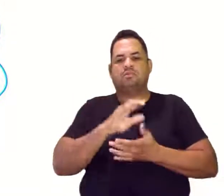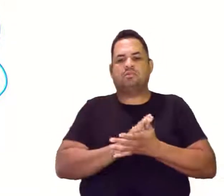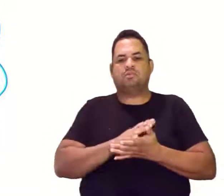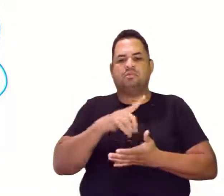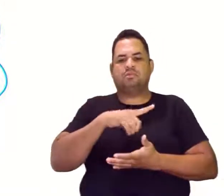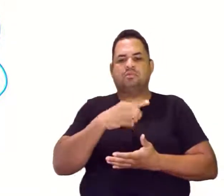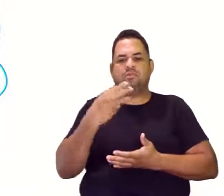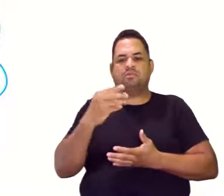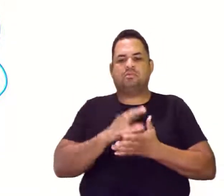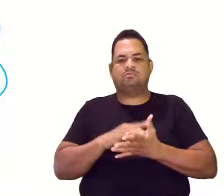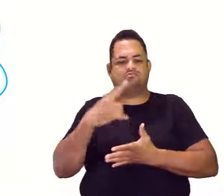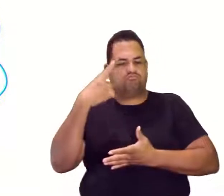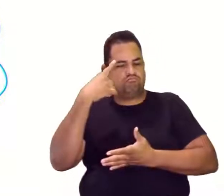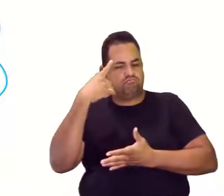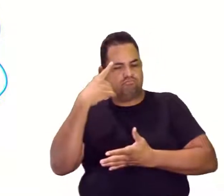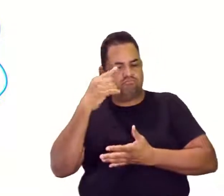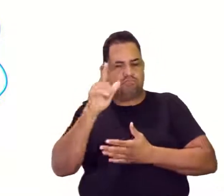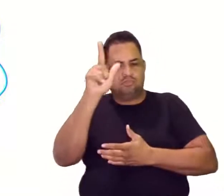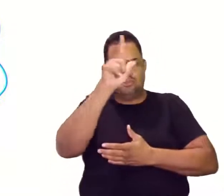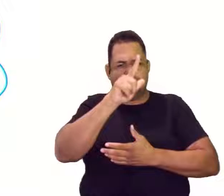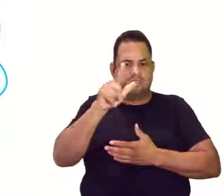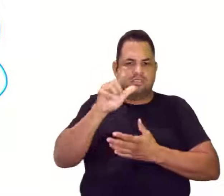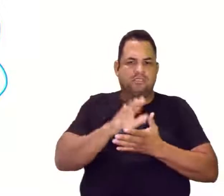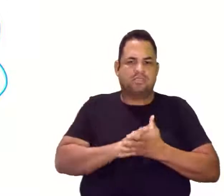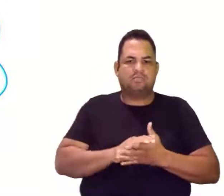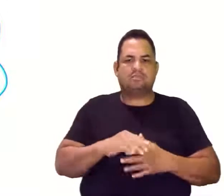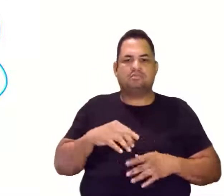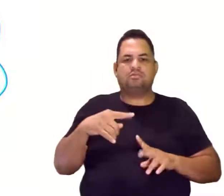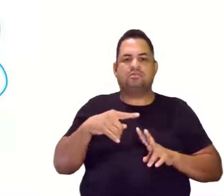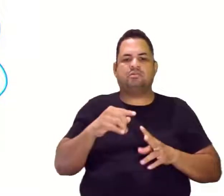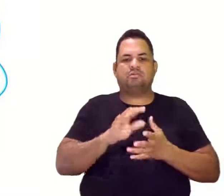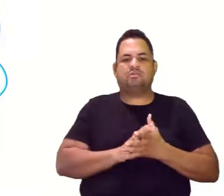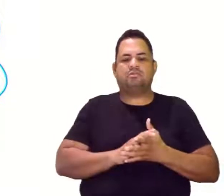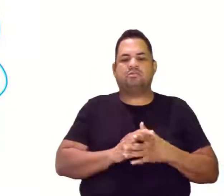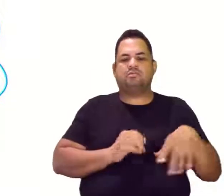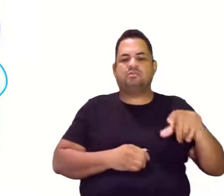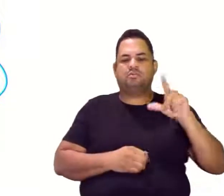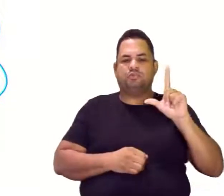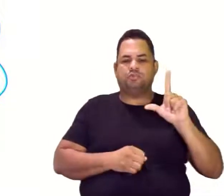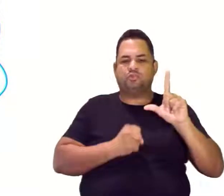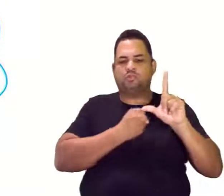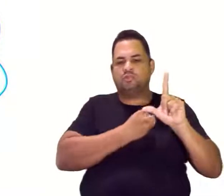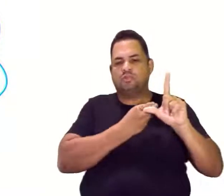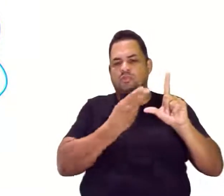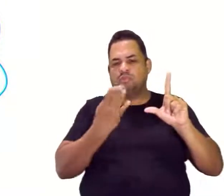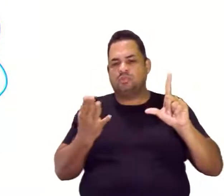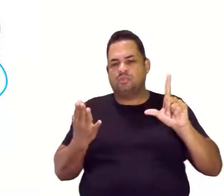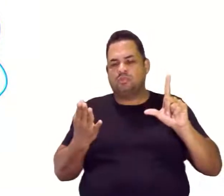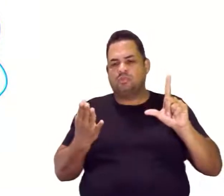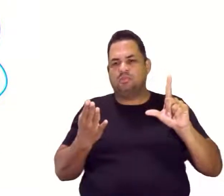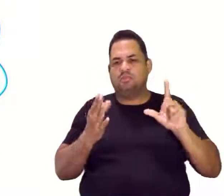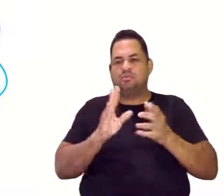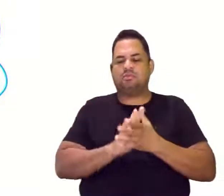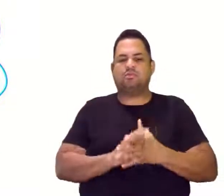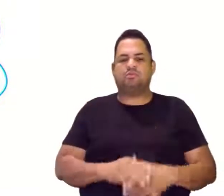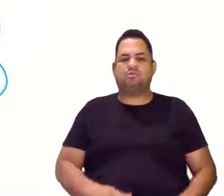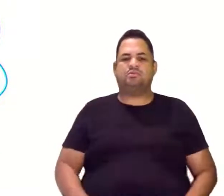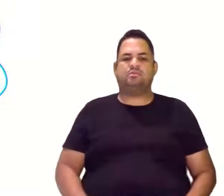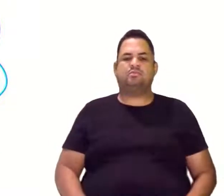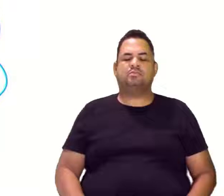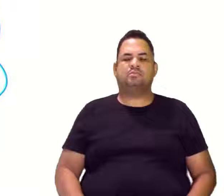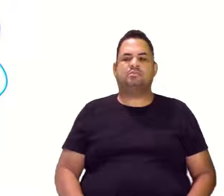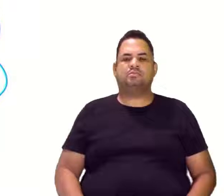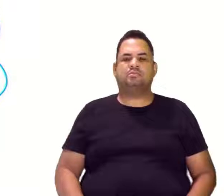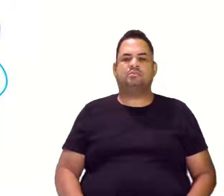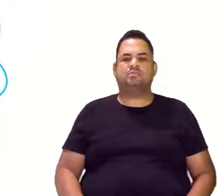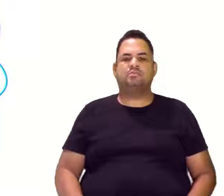cai sobre raciocínio lógico, escala, raízes e uma de logaritmo E e matrizes, né?